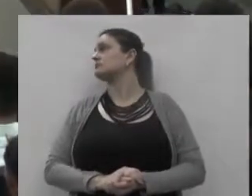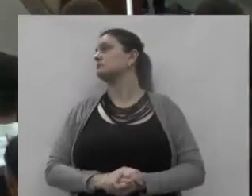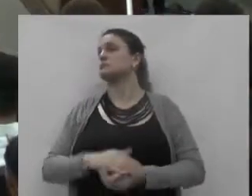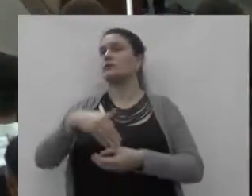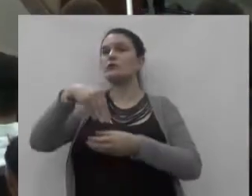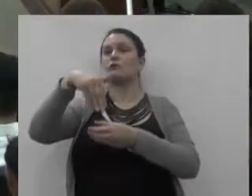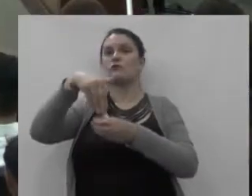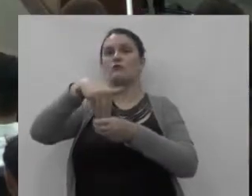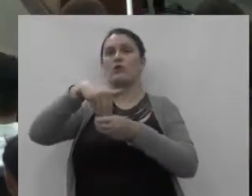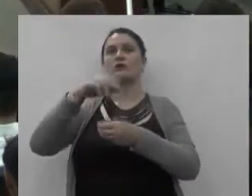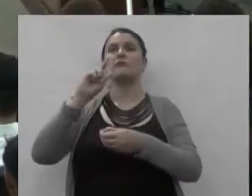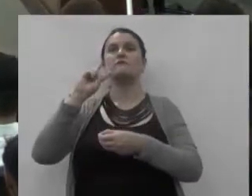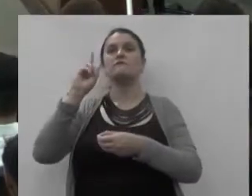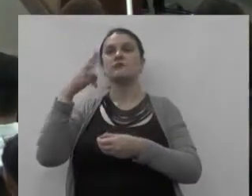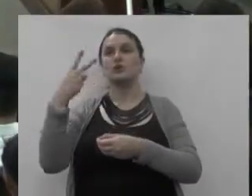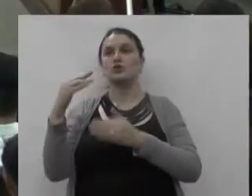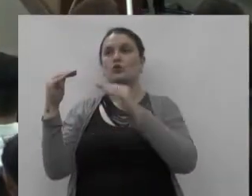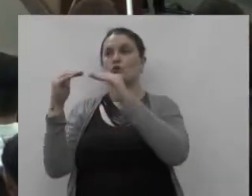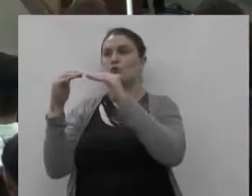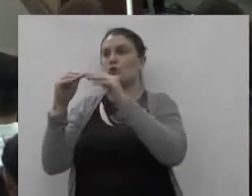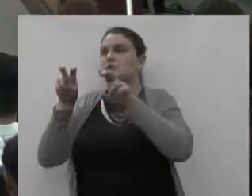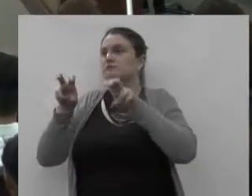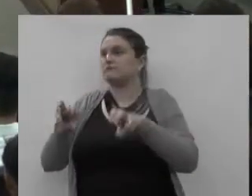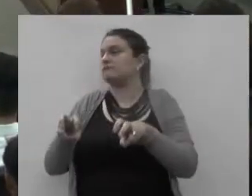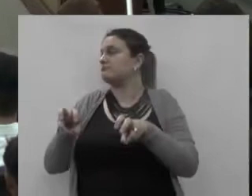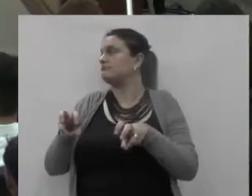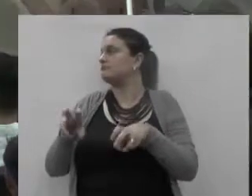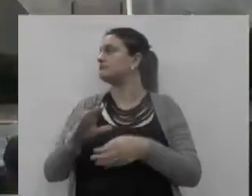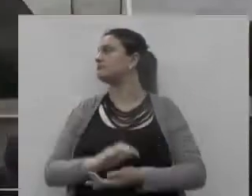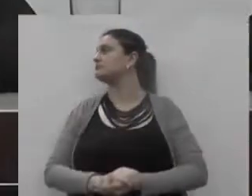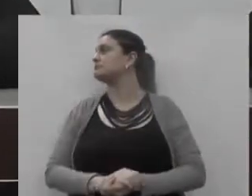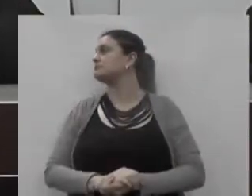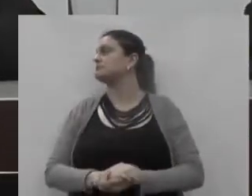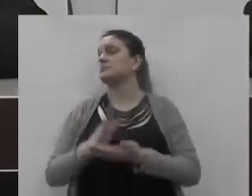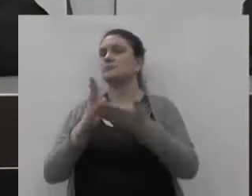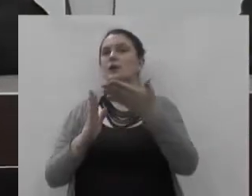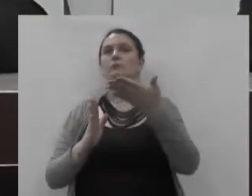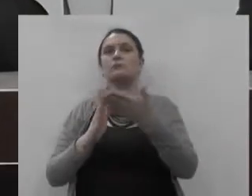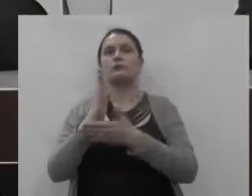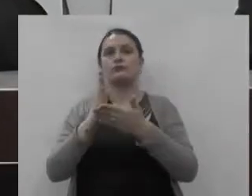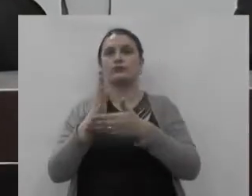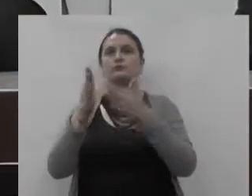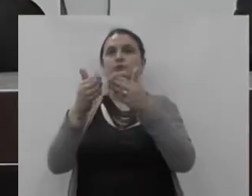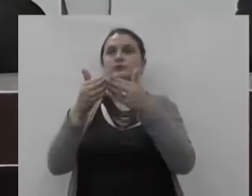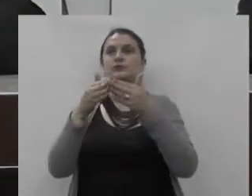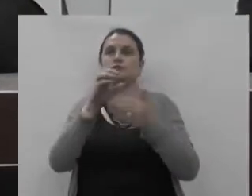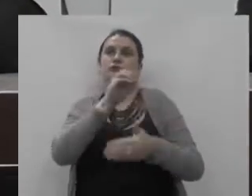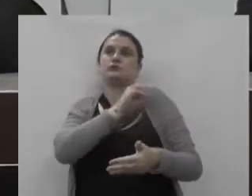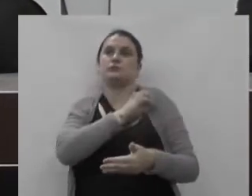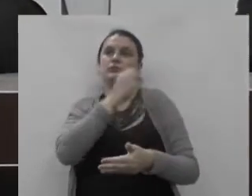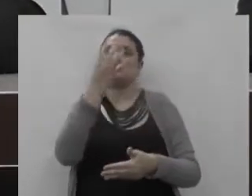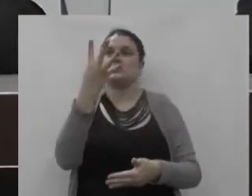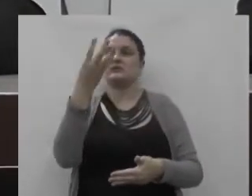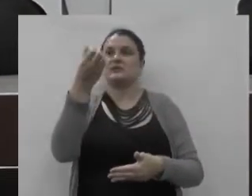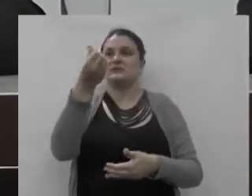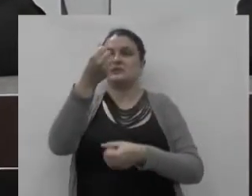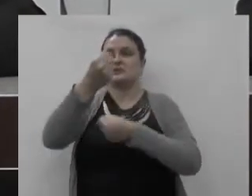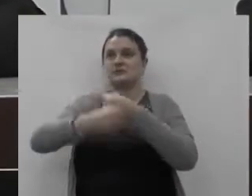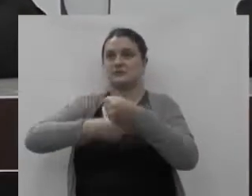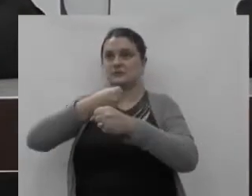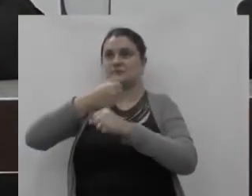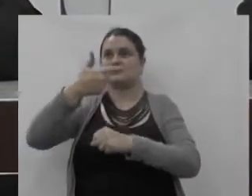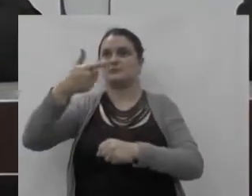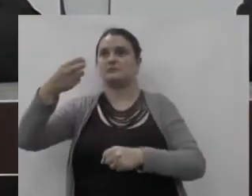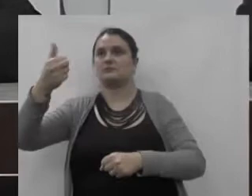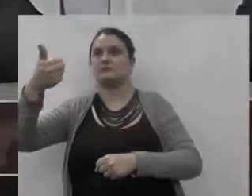Em votação, senhores vereadores que aprovam, permaneçam como estão. Aprovado, então, o requerimento número 46, 2018,